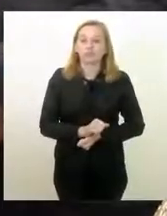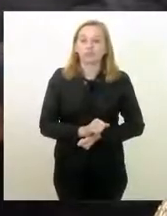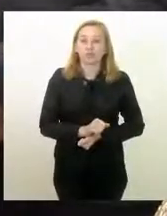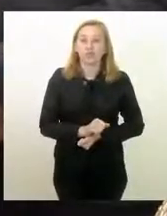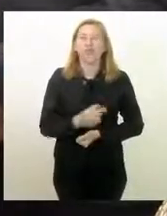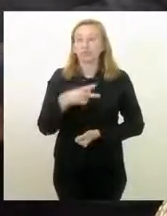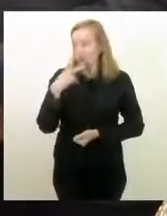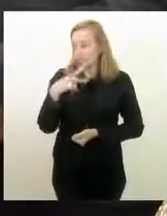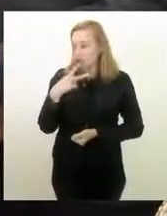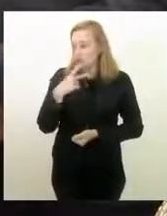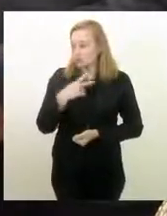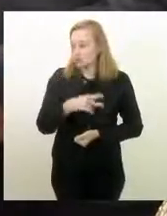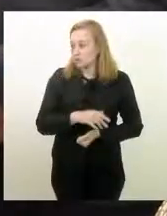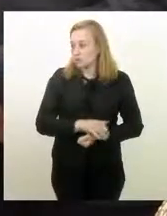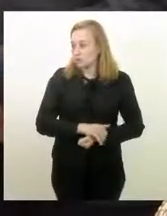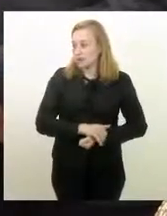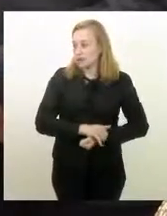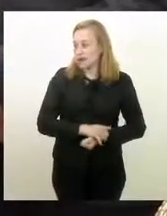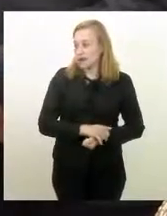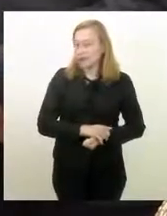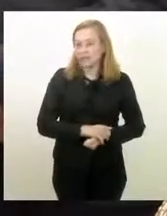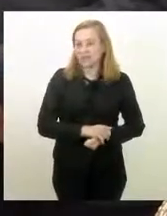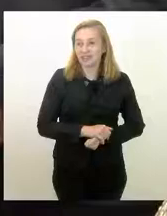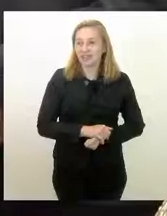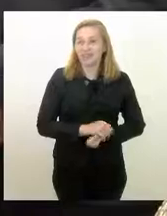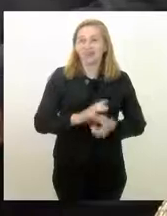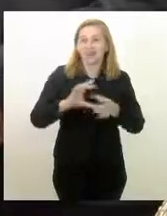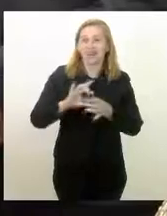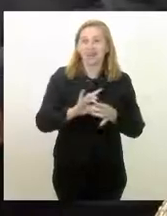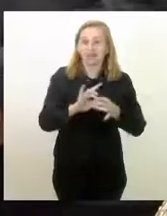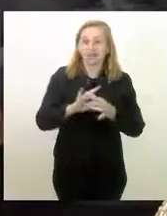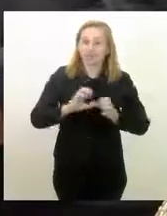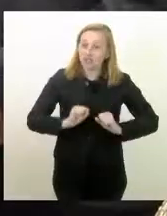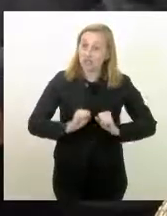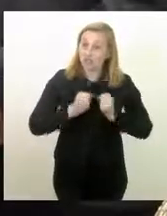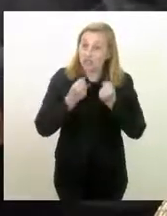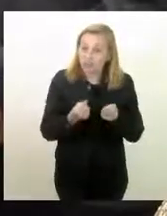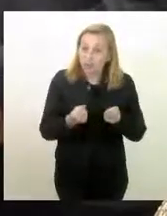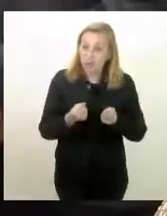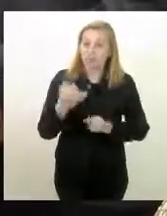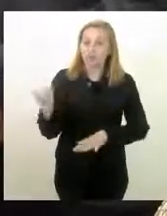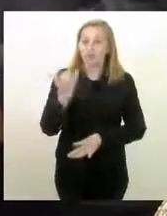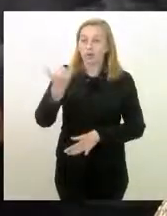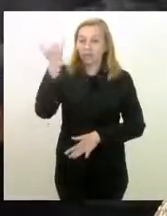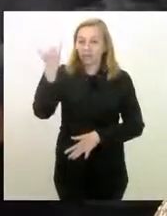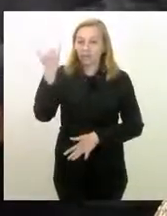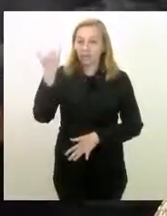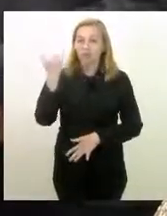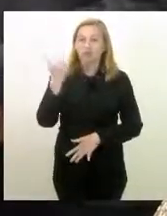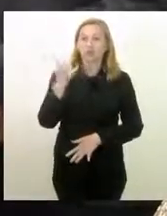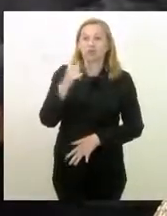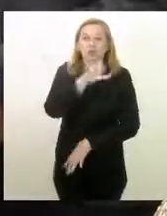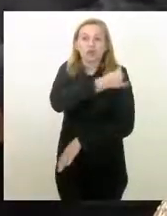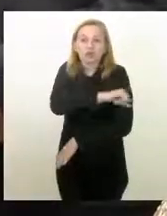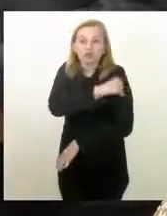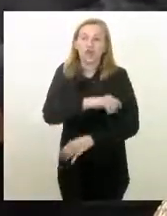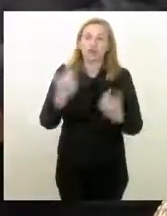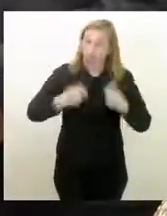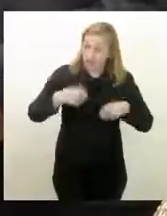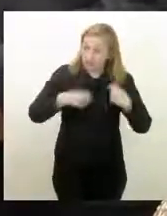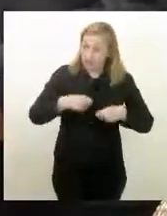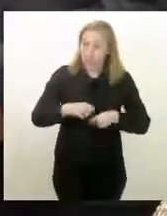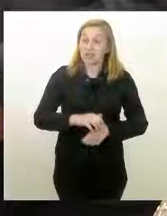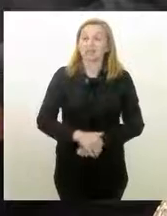E, como eu digo, nesse momento, a união de esforços tão necessária que o Rio precisa, e